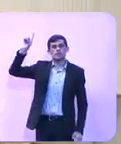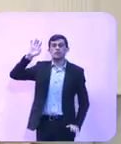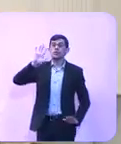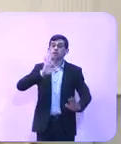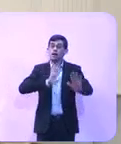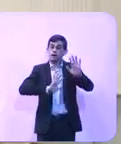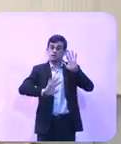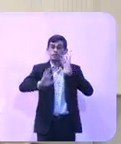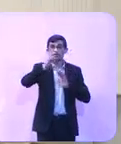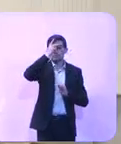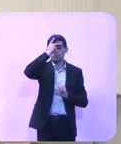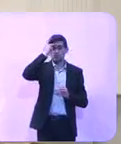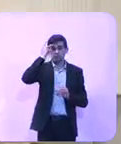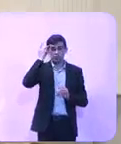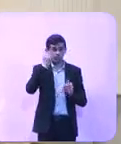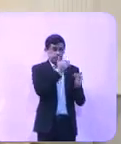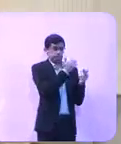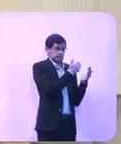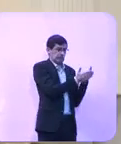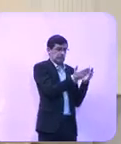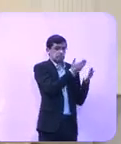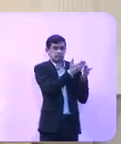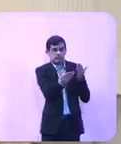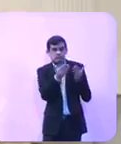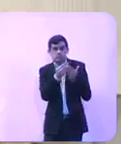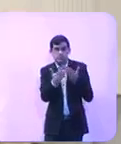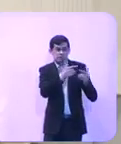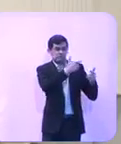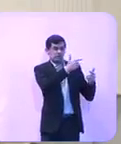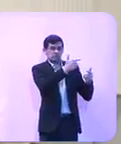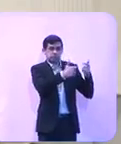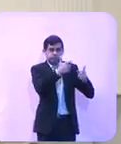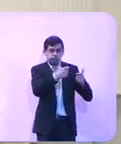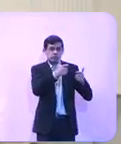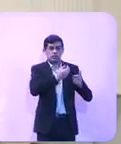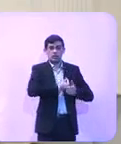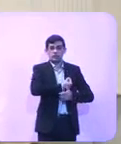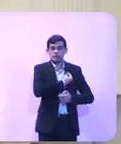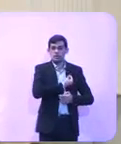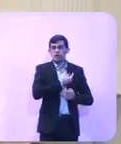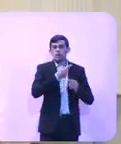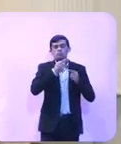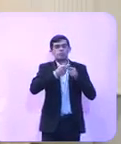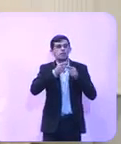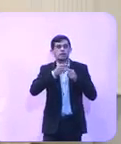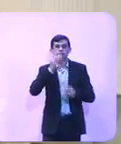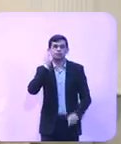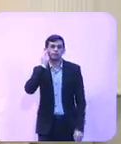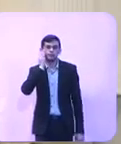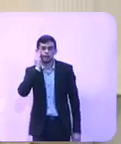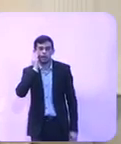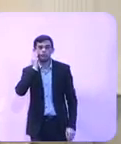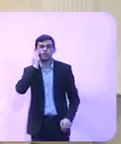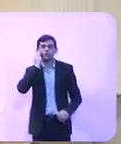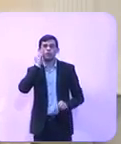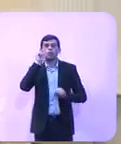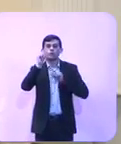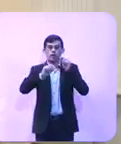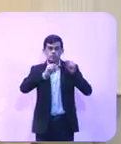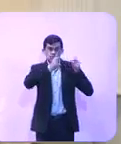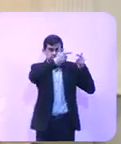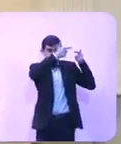muitas pessoas estão perdendo batalhas na sua vida porque não são capazes de discernir as